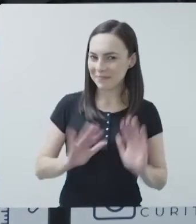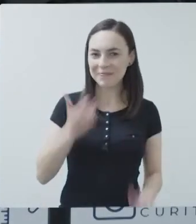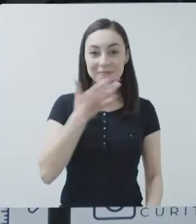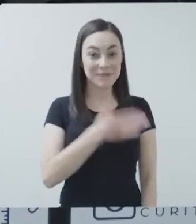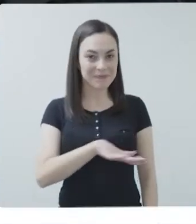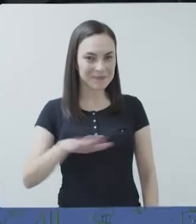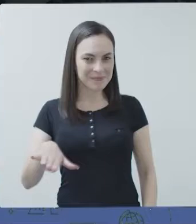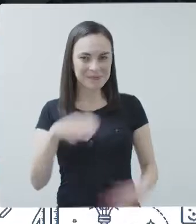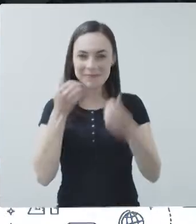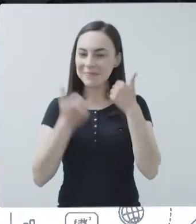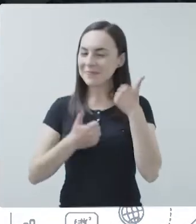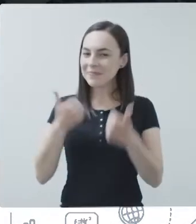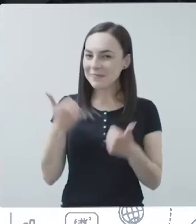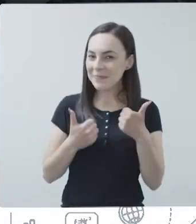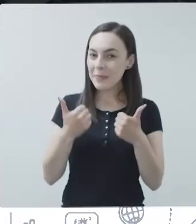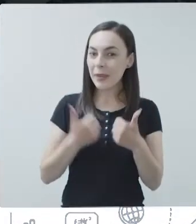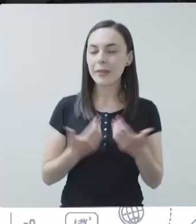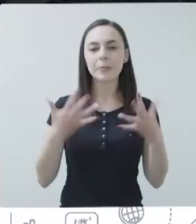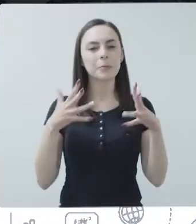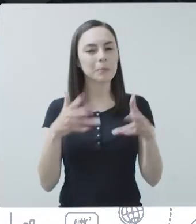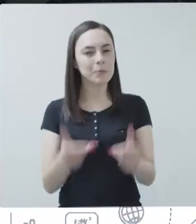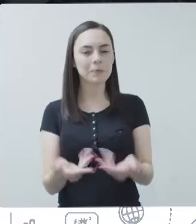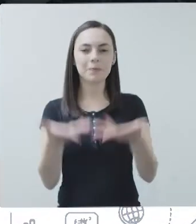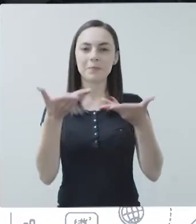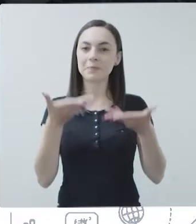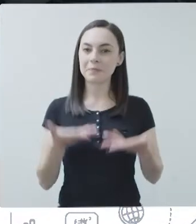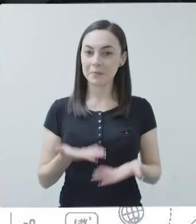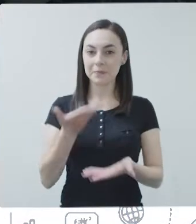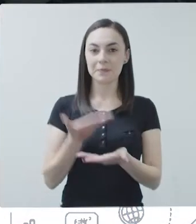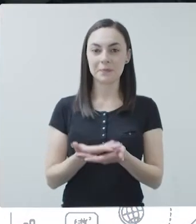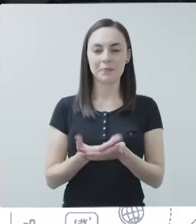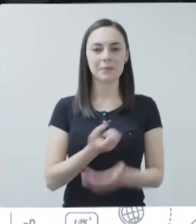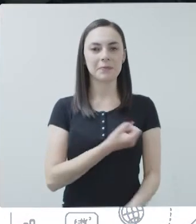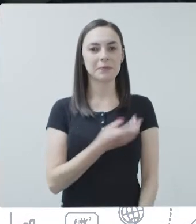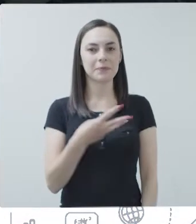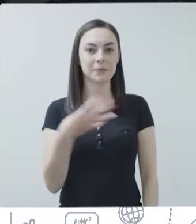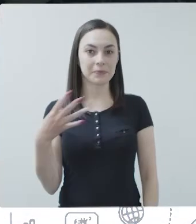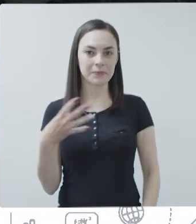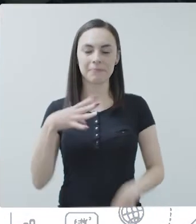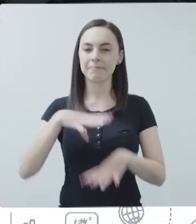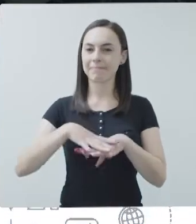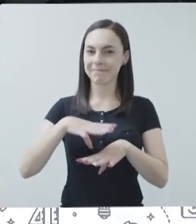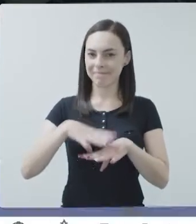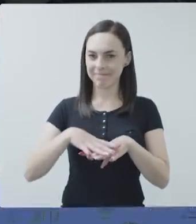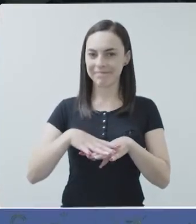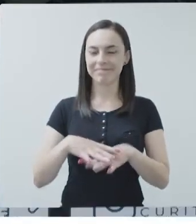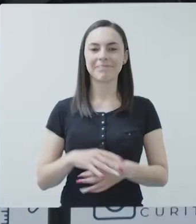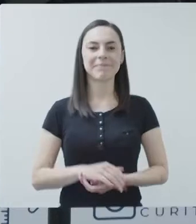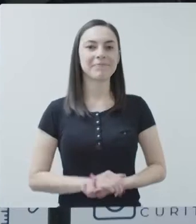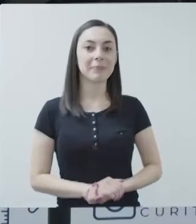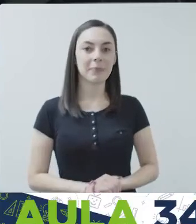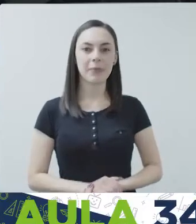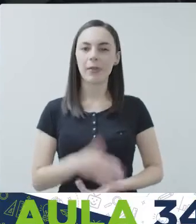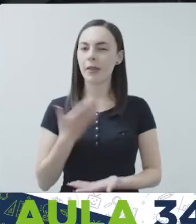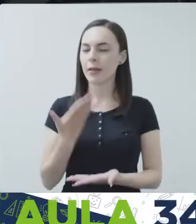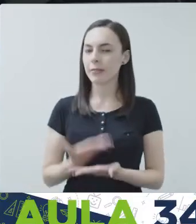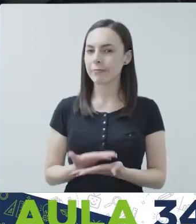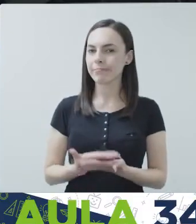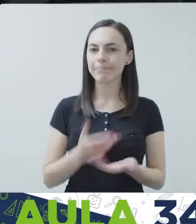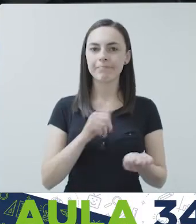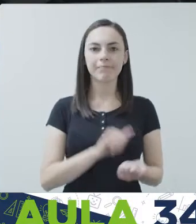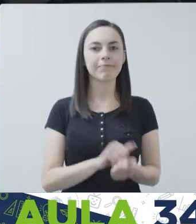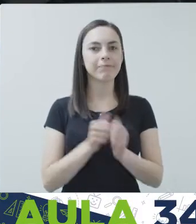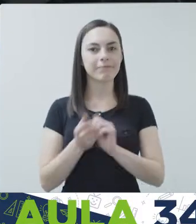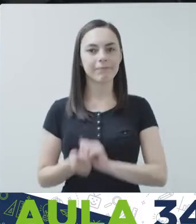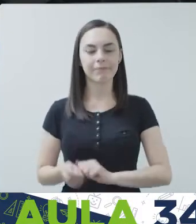Olá, crianças, tudo bem com vocês? Bem-vindos à nossa aula 34 de matemática, a nossa aula de